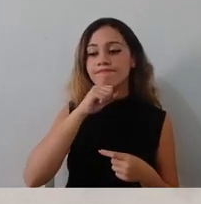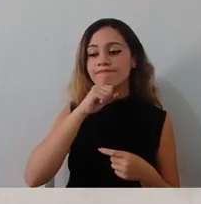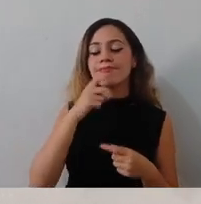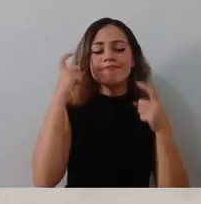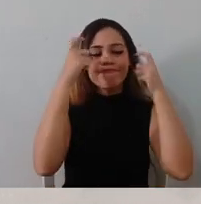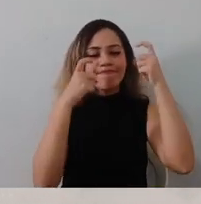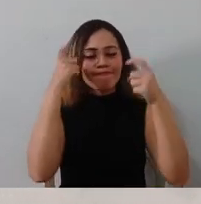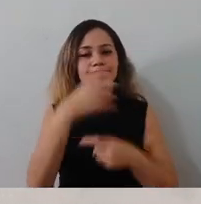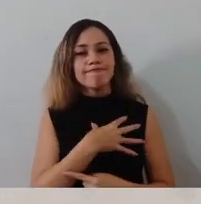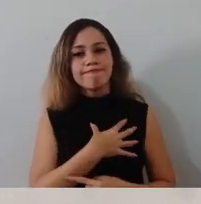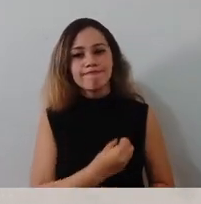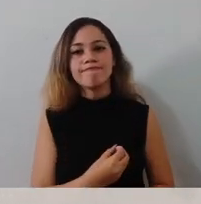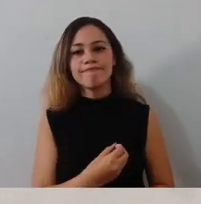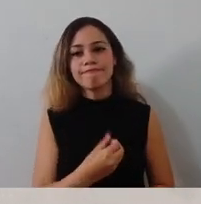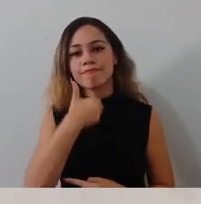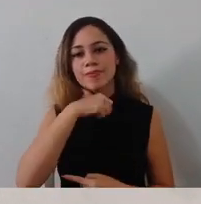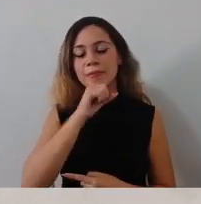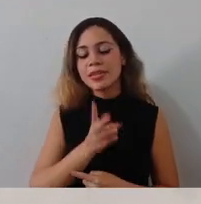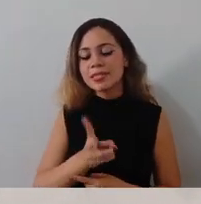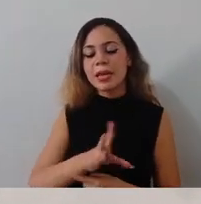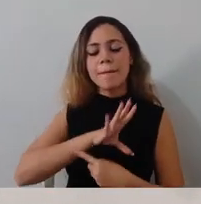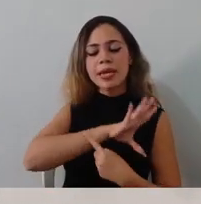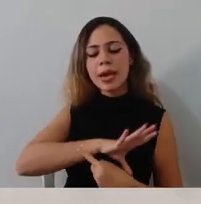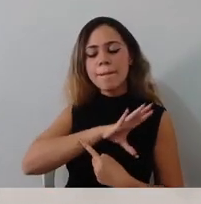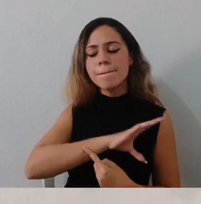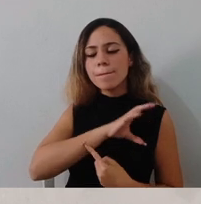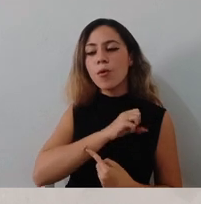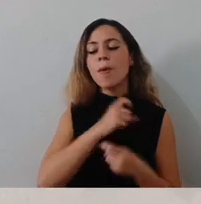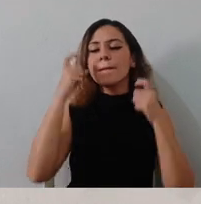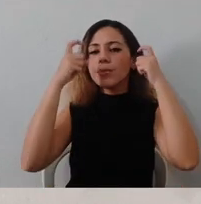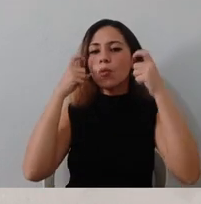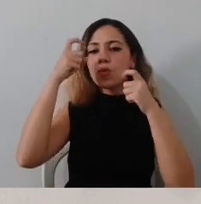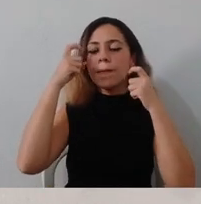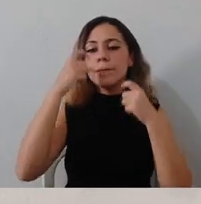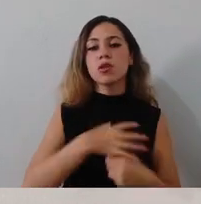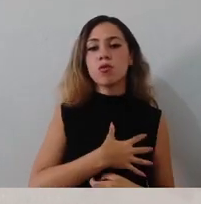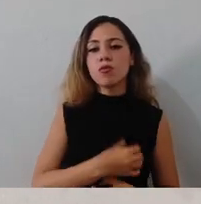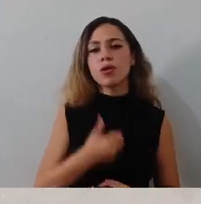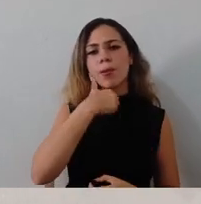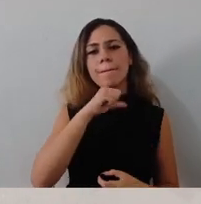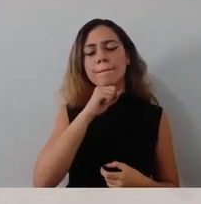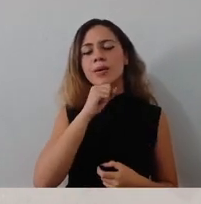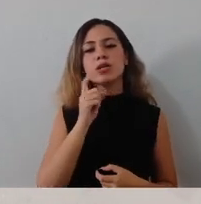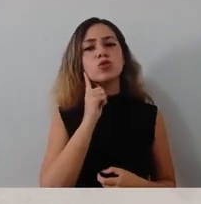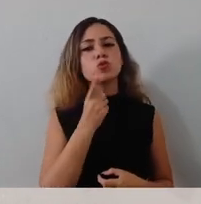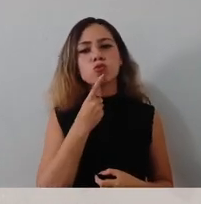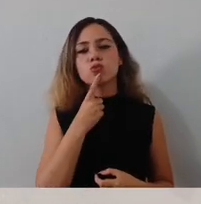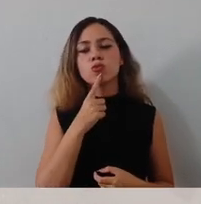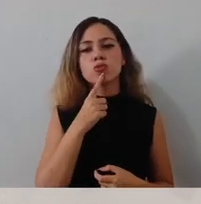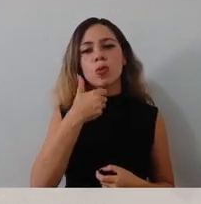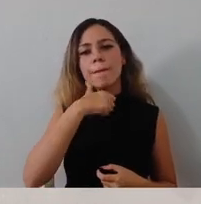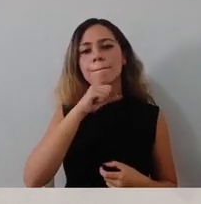com seus filhos? Inclusive, eu estou em vários grupos onde há mães atípicas, mães de surdos, aqui